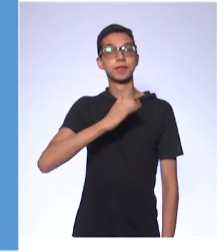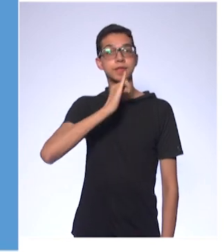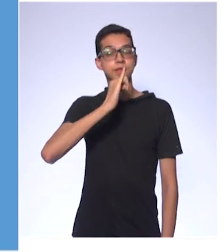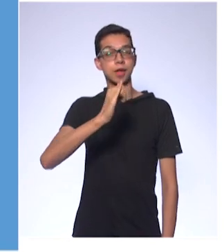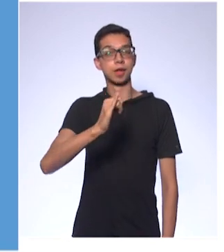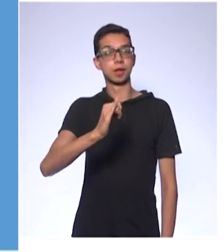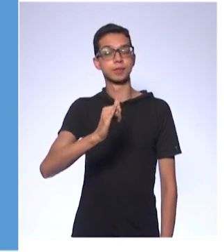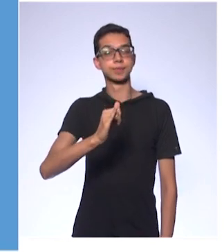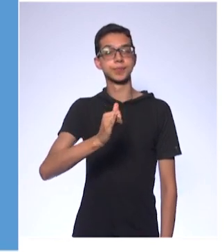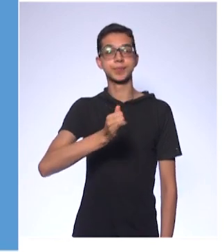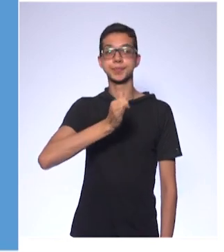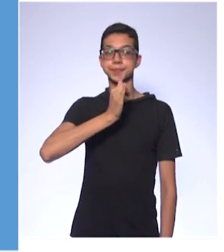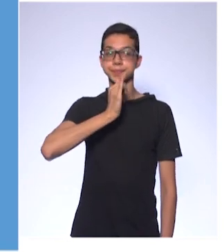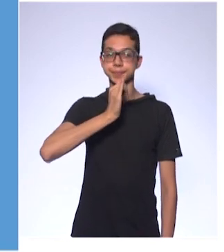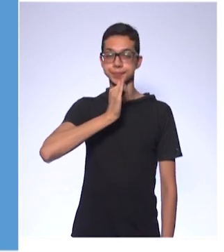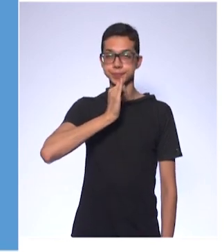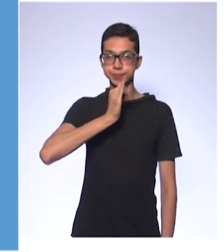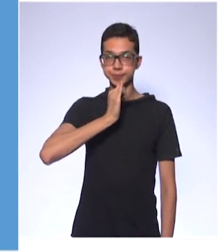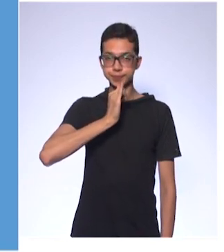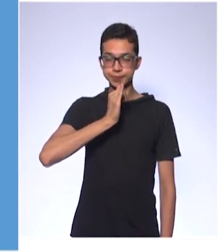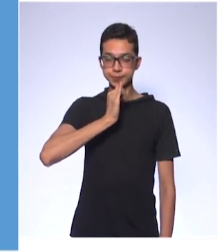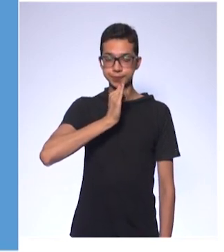a citação de alguns